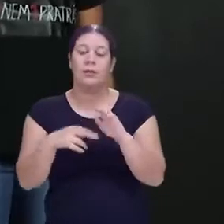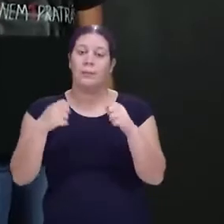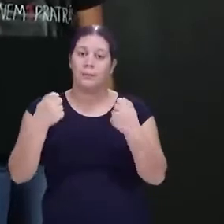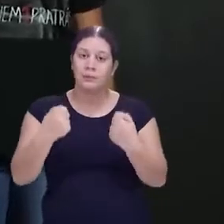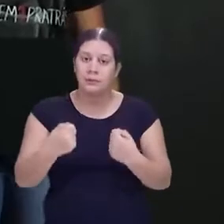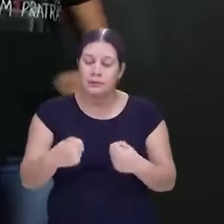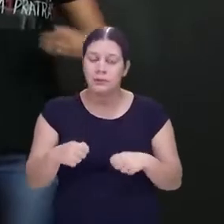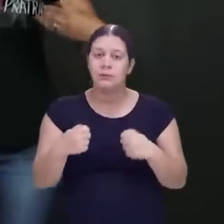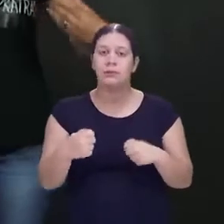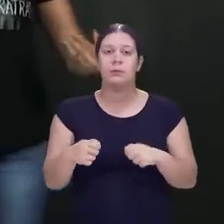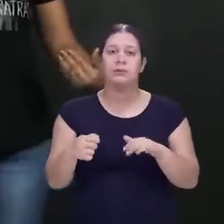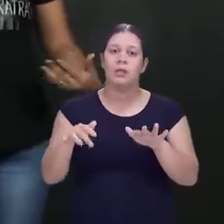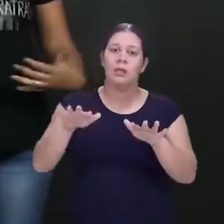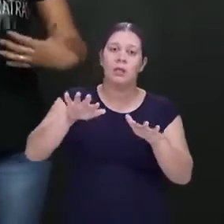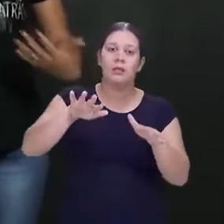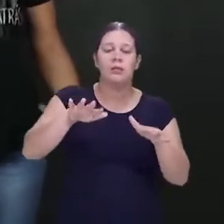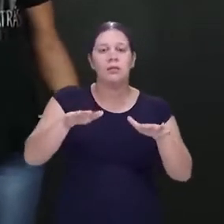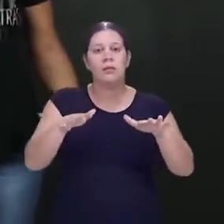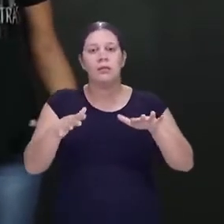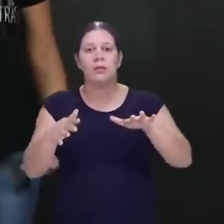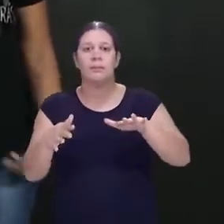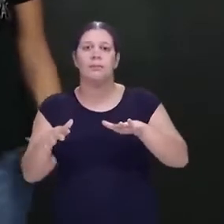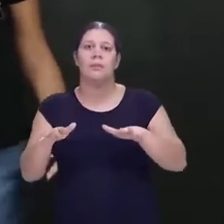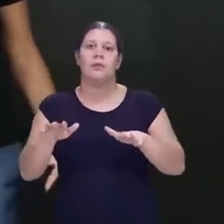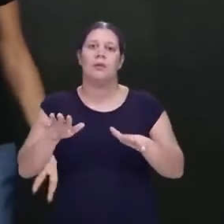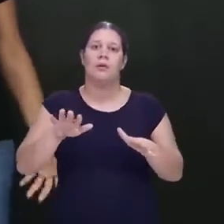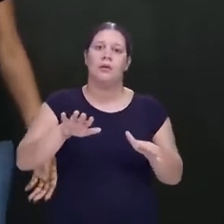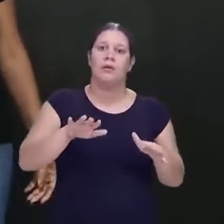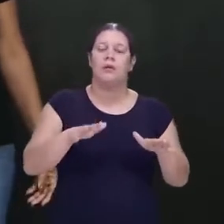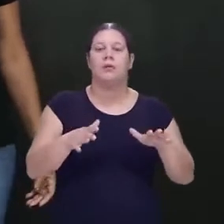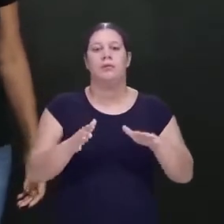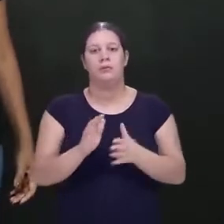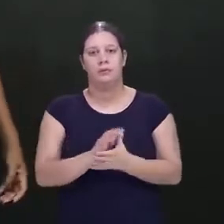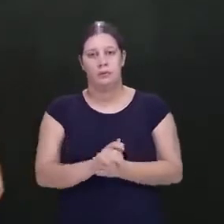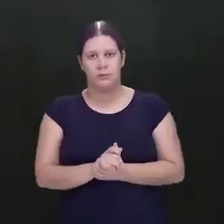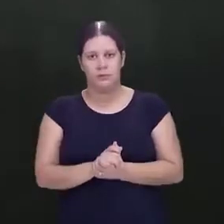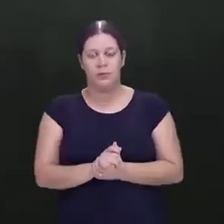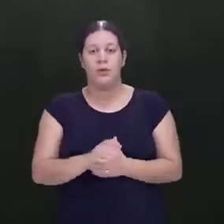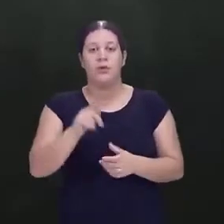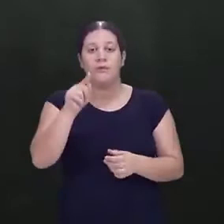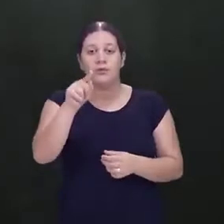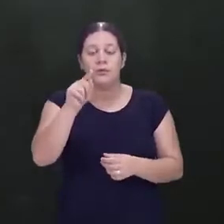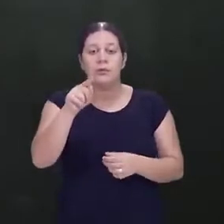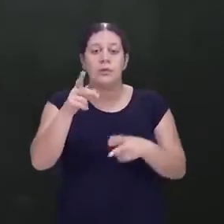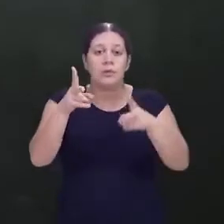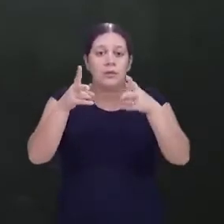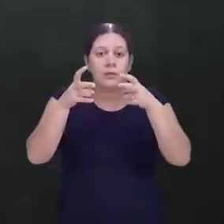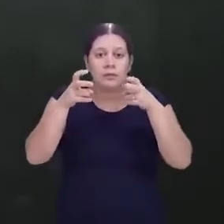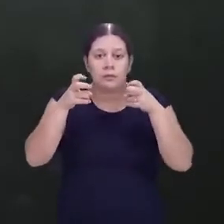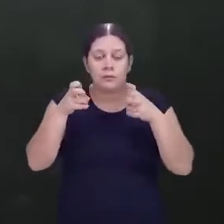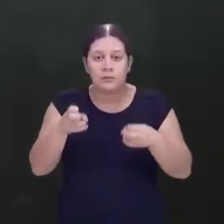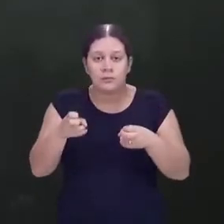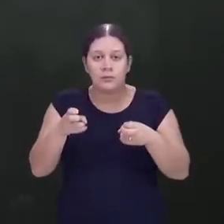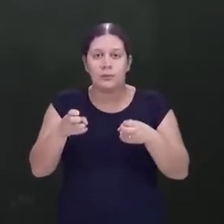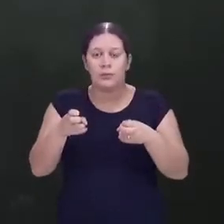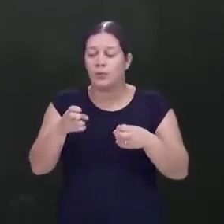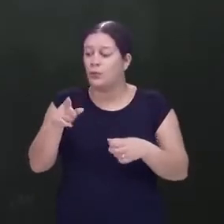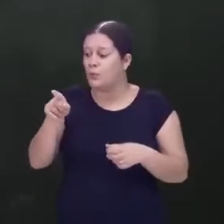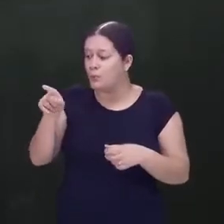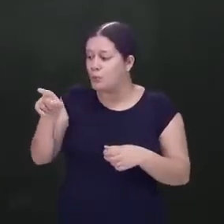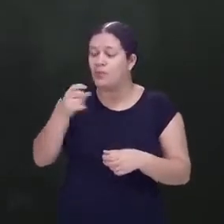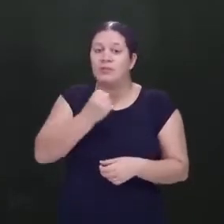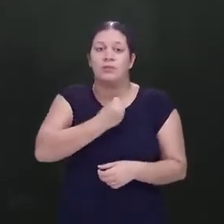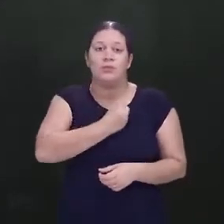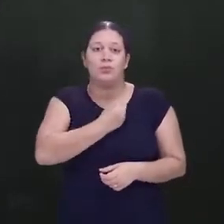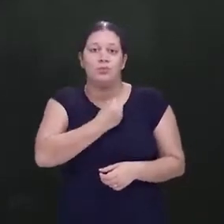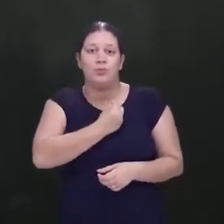balanceada ou equilibrada, ajustada. Como assim? Você reparou que eu tenho numerozinhos aqui?